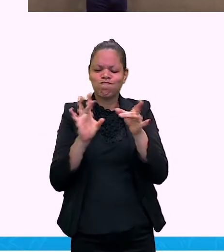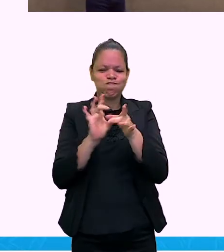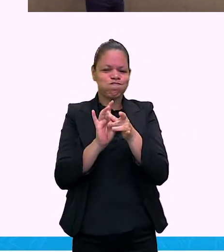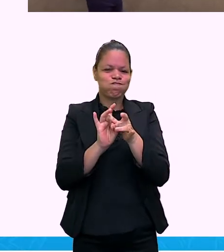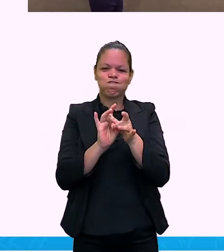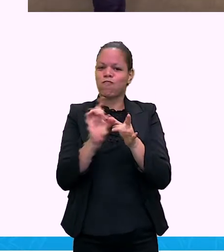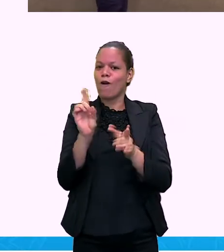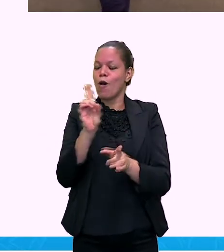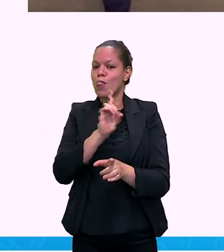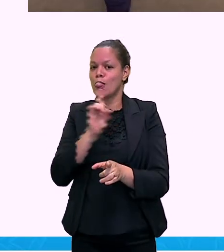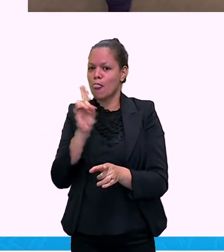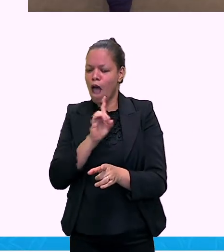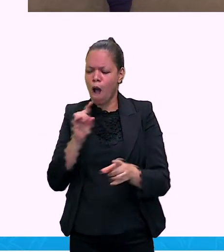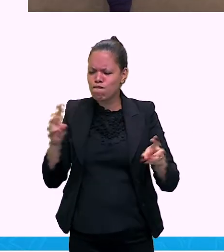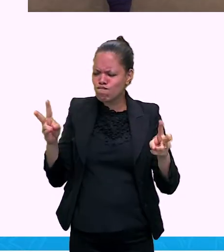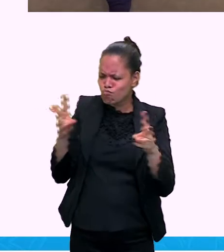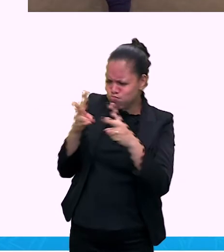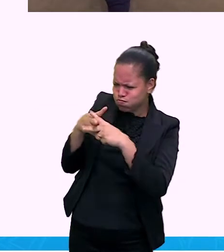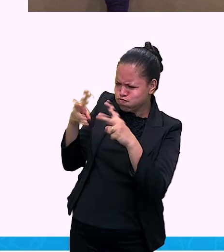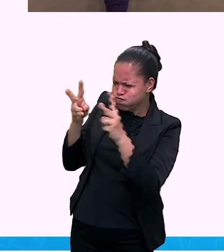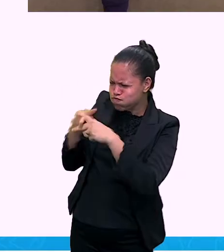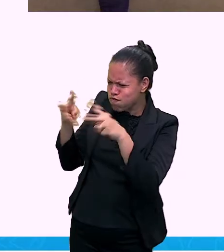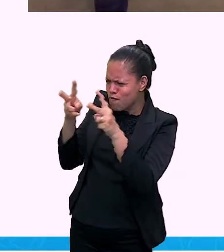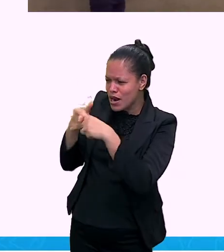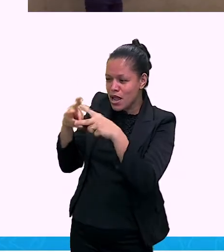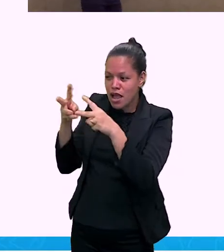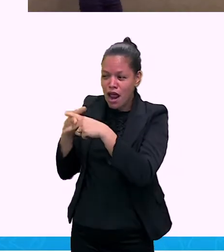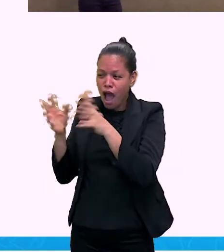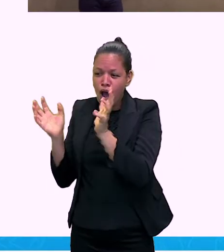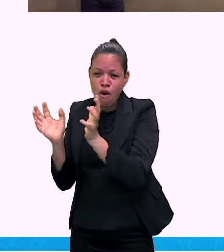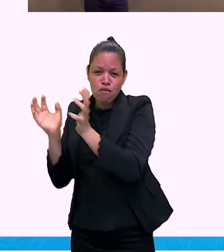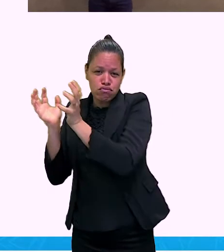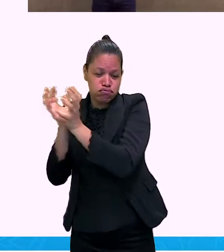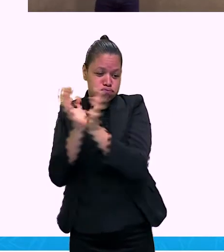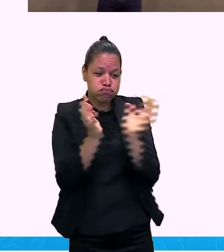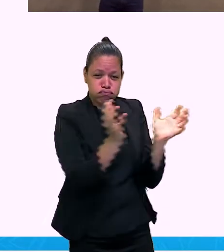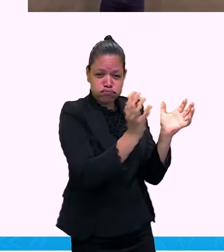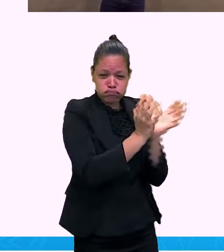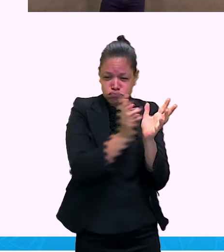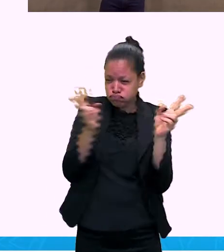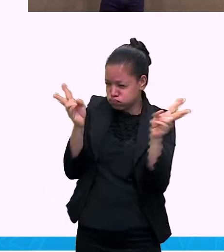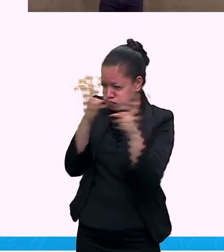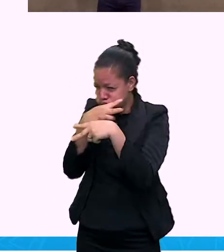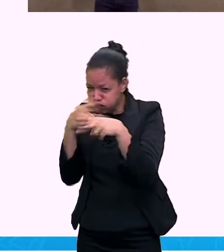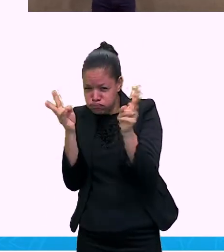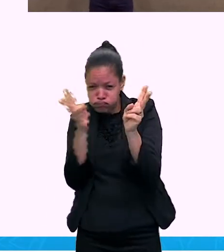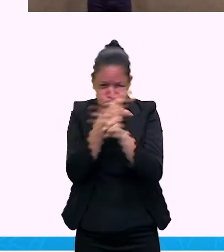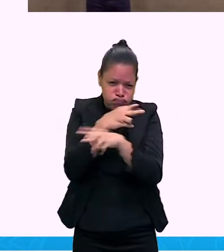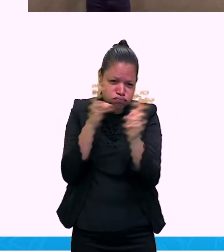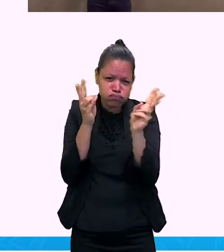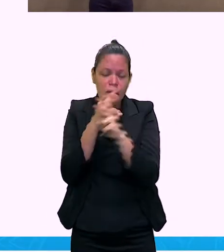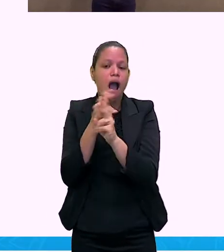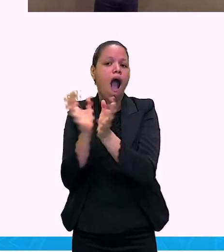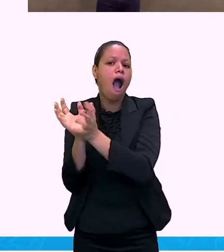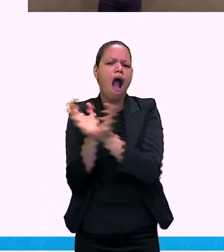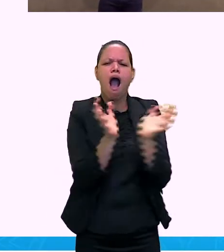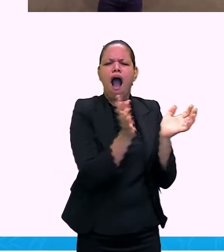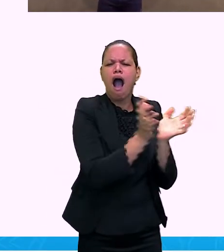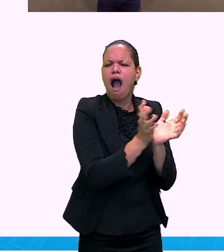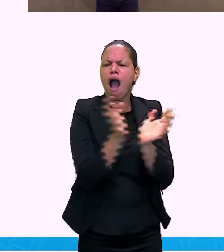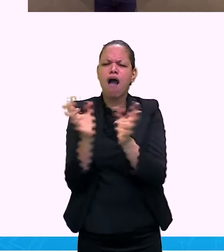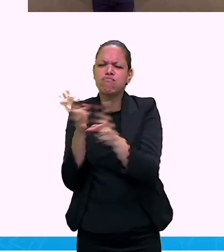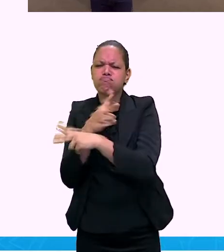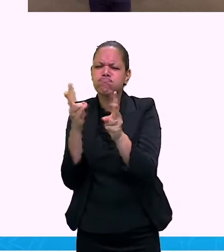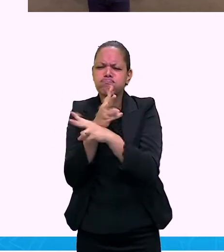e com outras tribos. Então, olha só que detalhe importante. Às vezes a gente acha que existia uma certa harmonia,